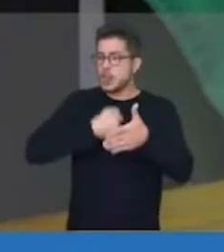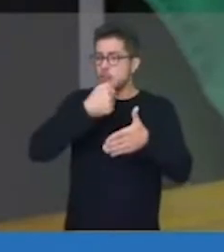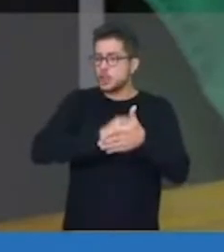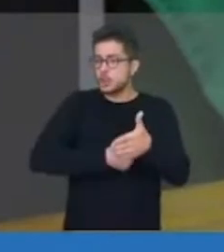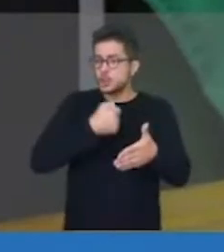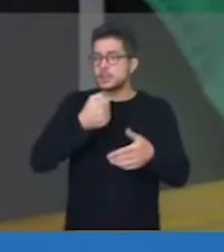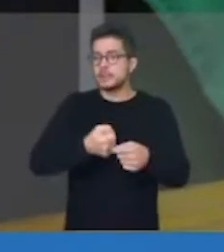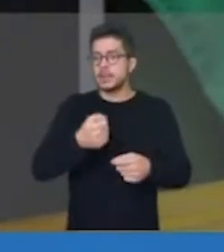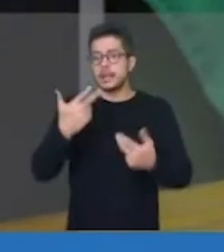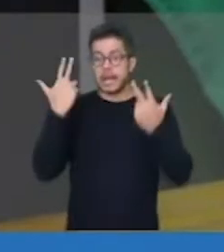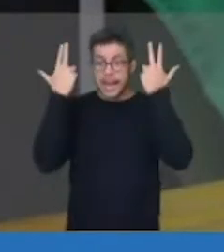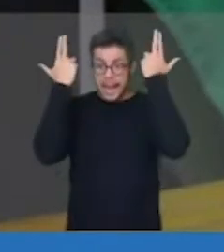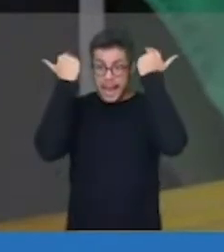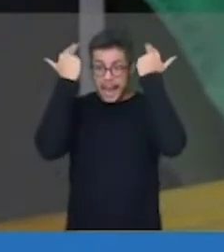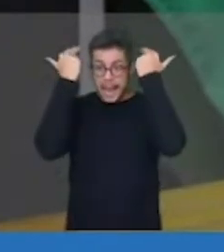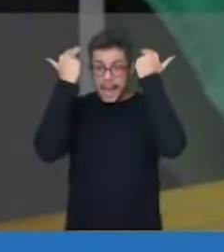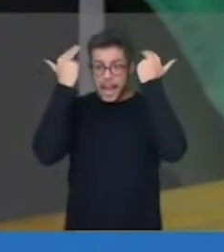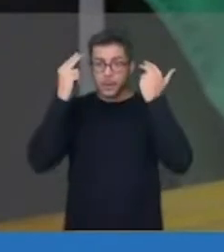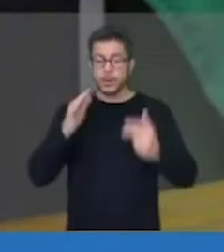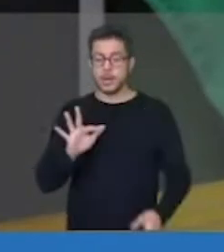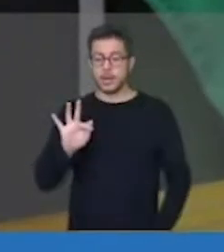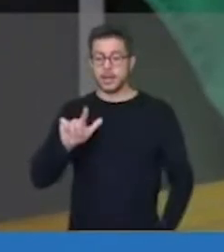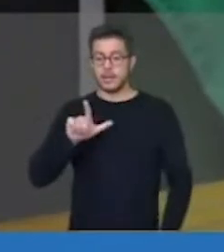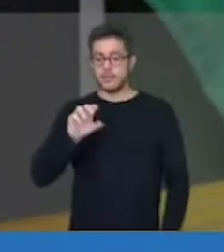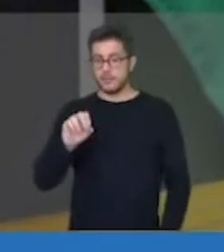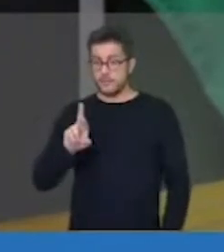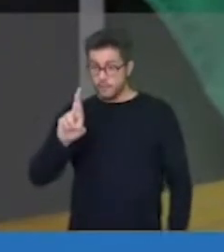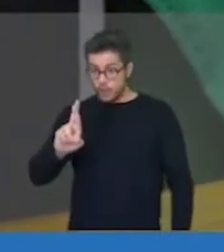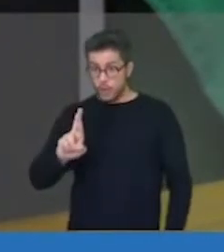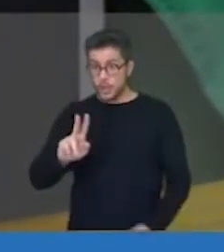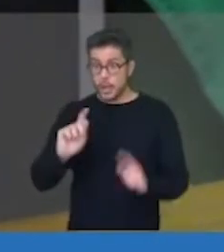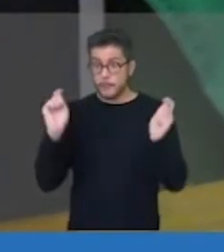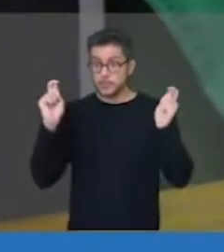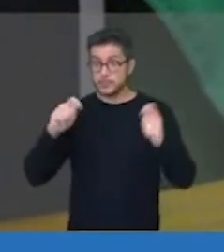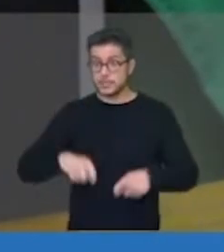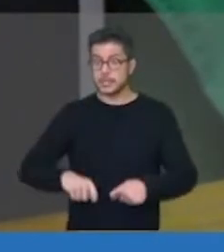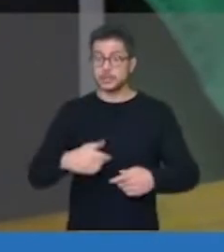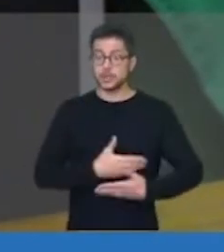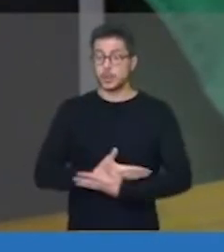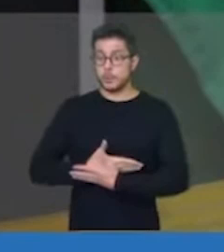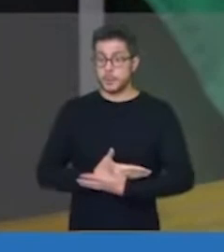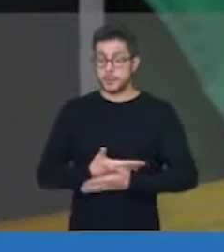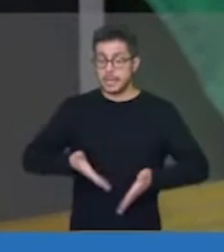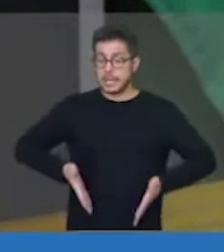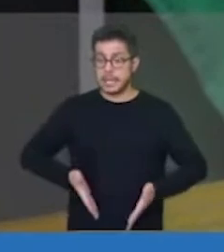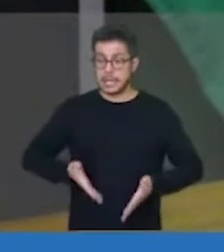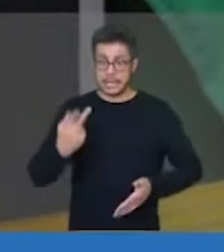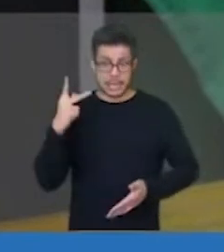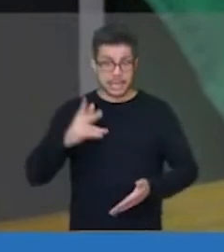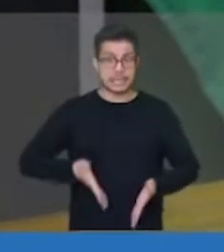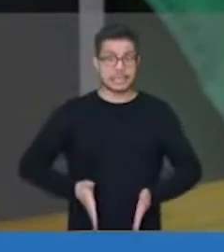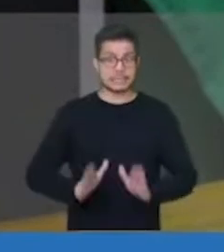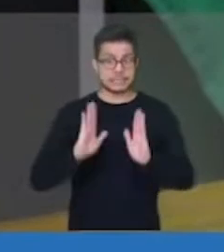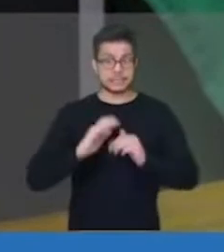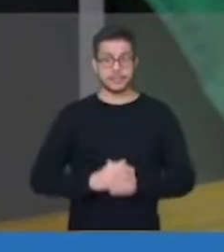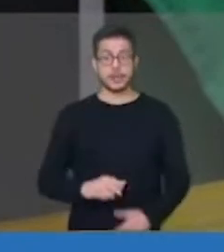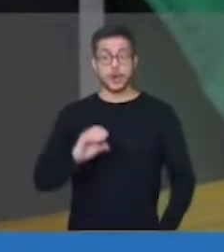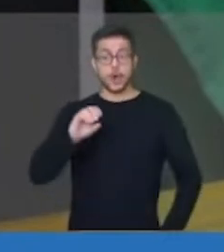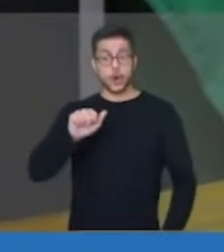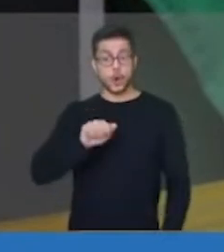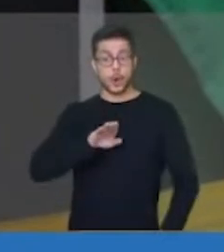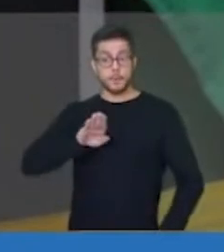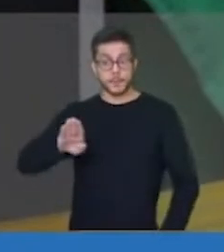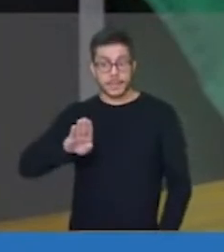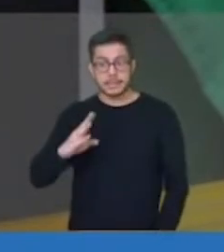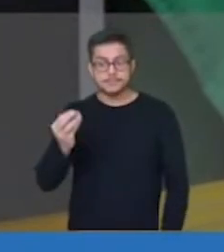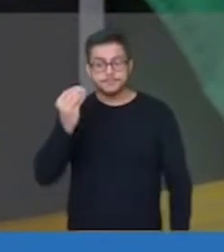filhote nascer. Para concluir, presidente. OAB ingressa com recurso em nome do animal para evitar a eutanásia